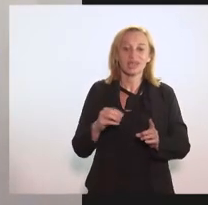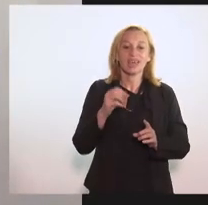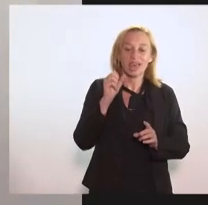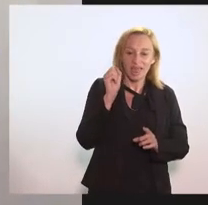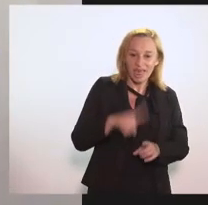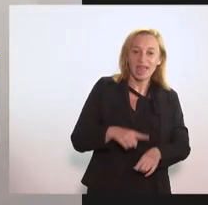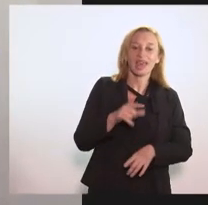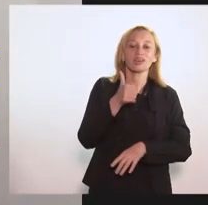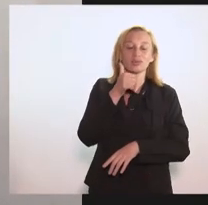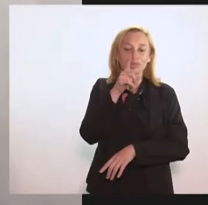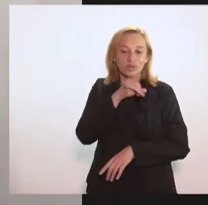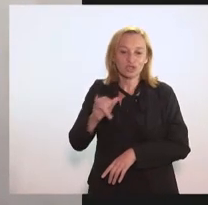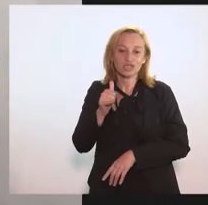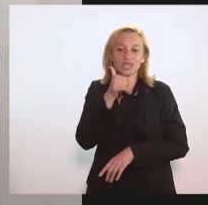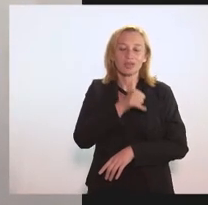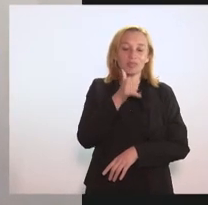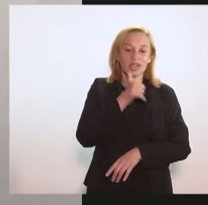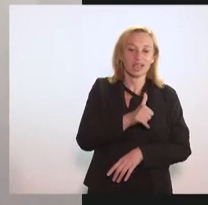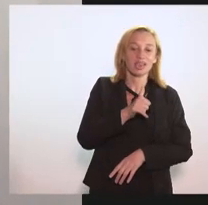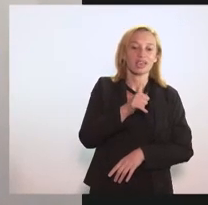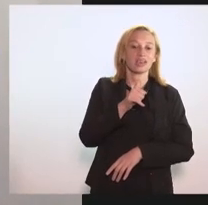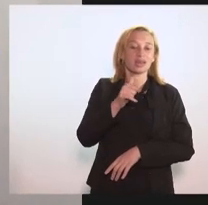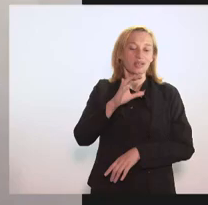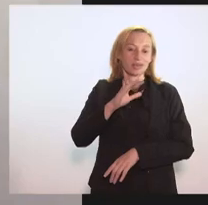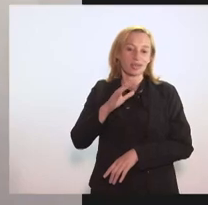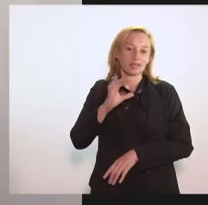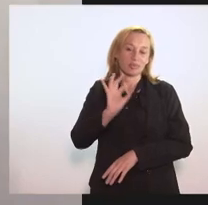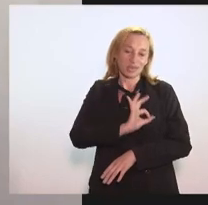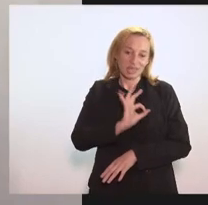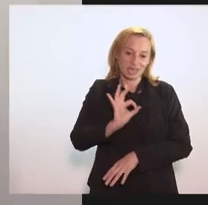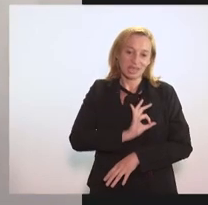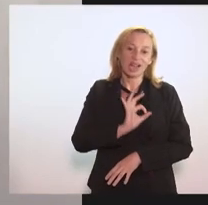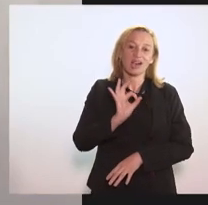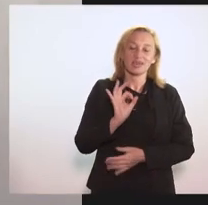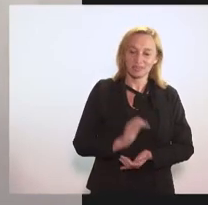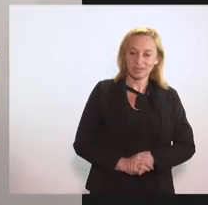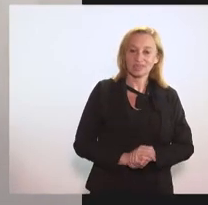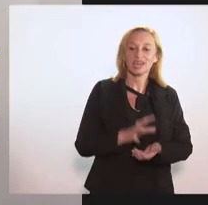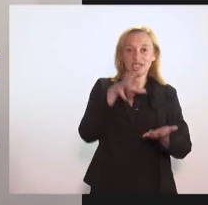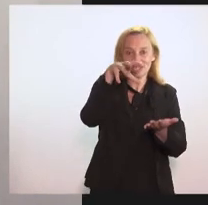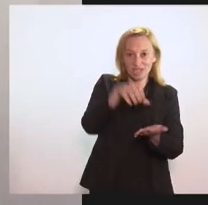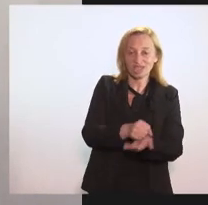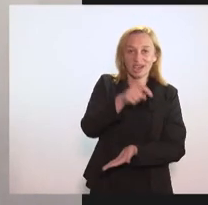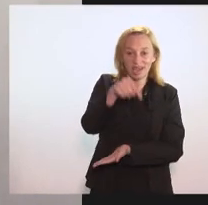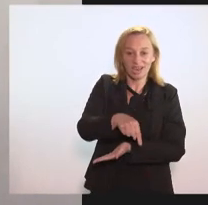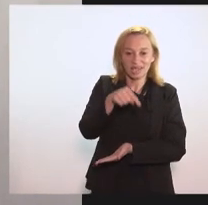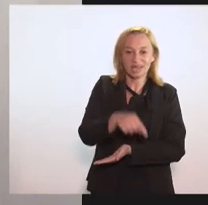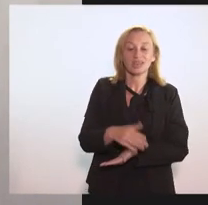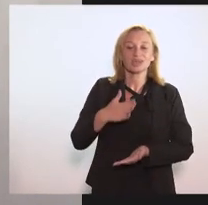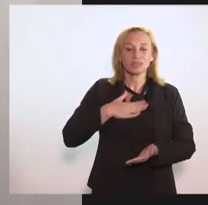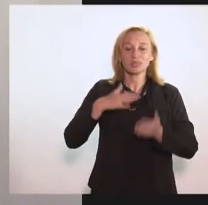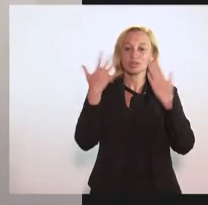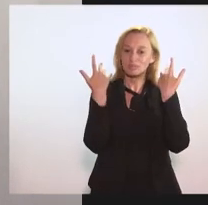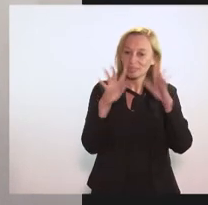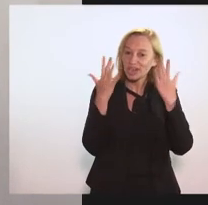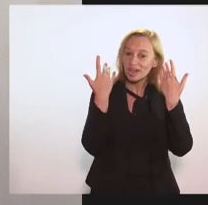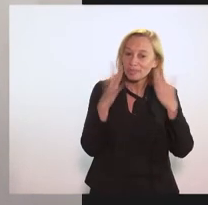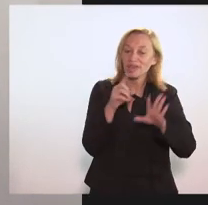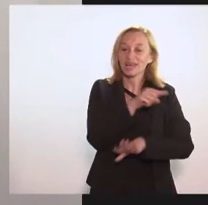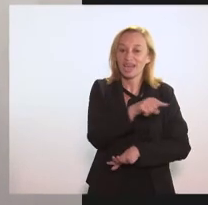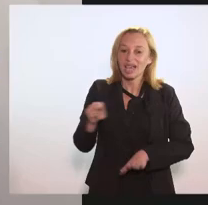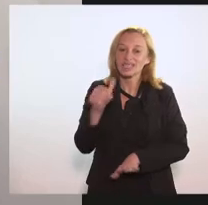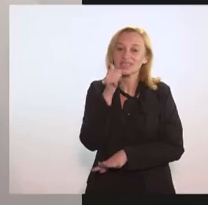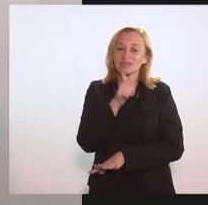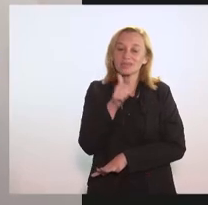dia da policial militar feminina então eu gostaria aqui apenas de registrar né os meus parabéns a